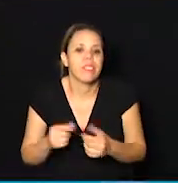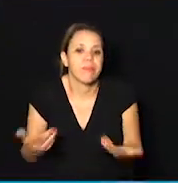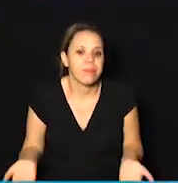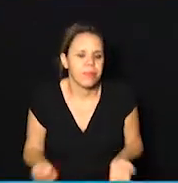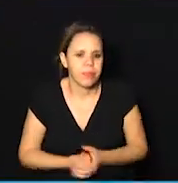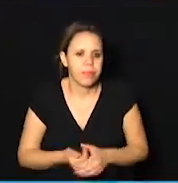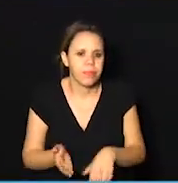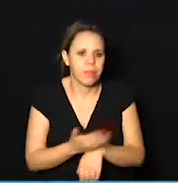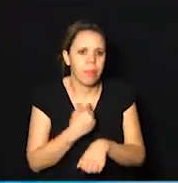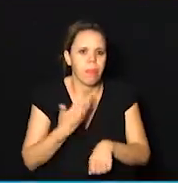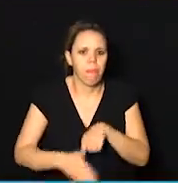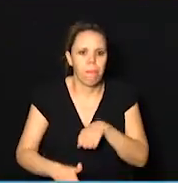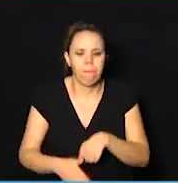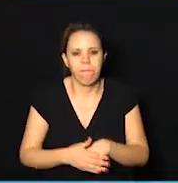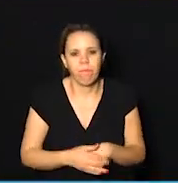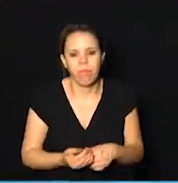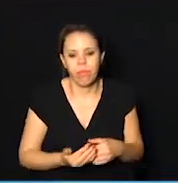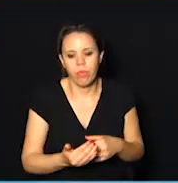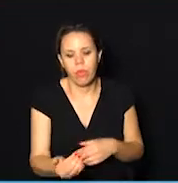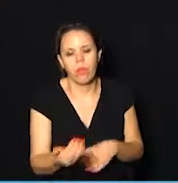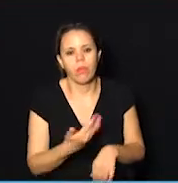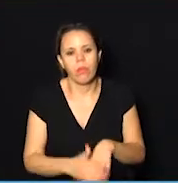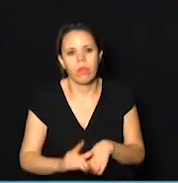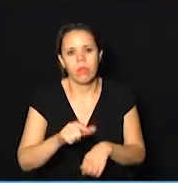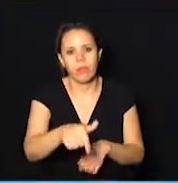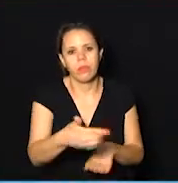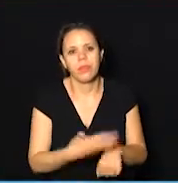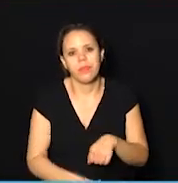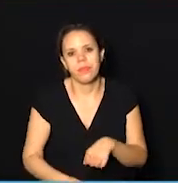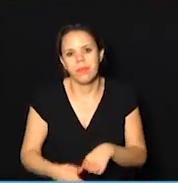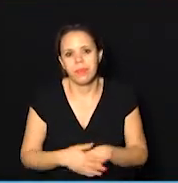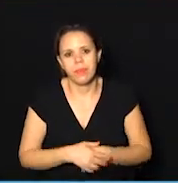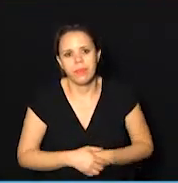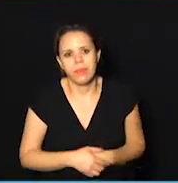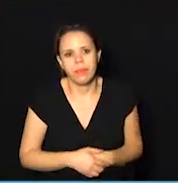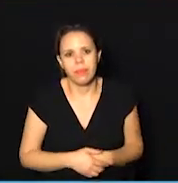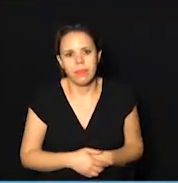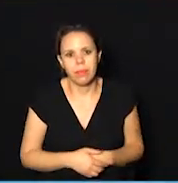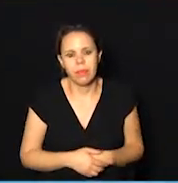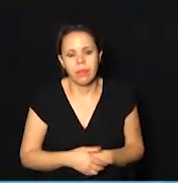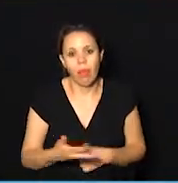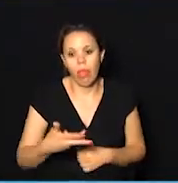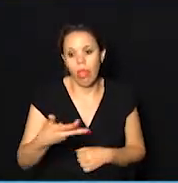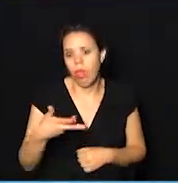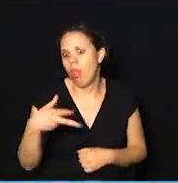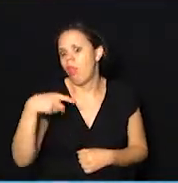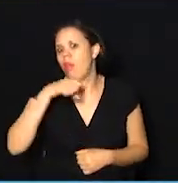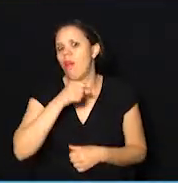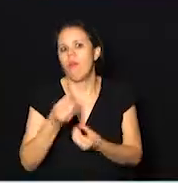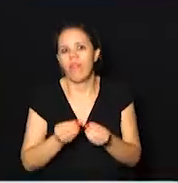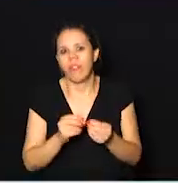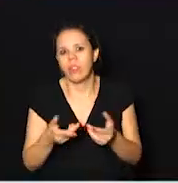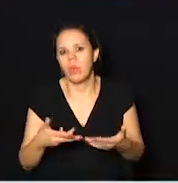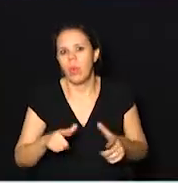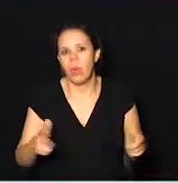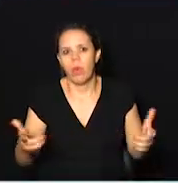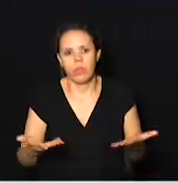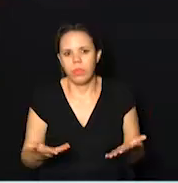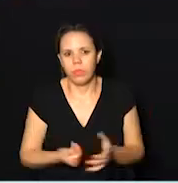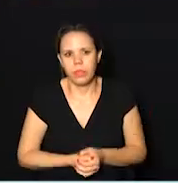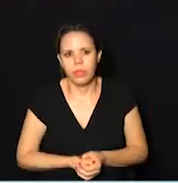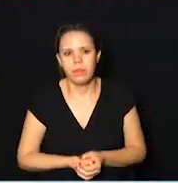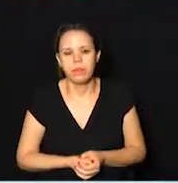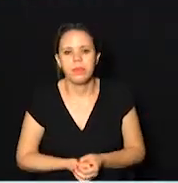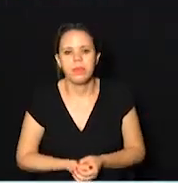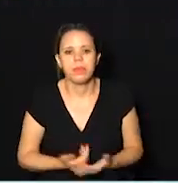precisa fazer antes do treino durante o treino depois do treino ele é um velocista então não tem que fazer muito volume hoje